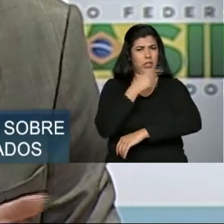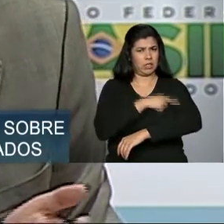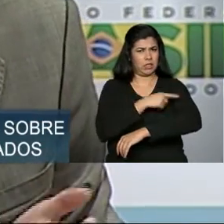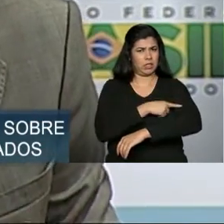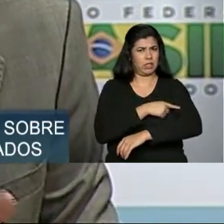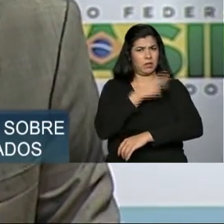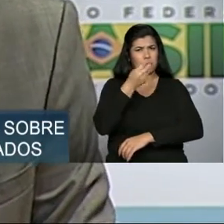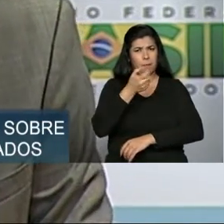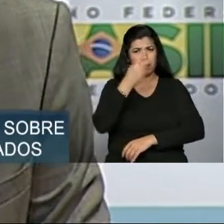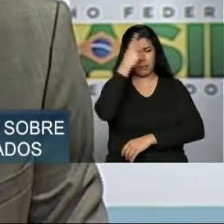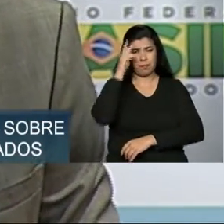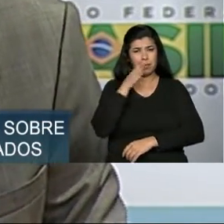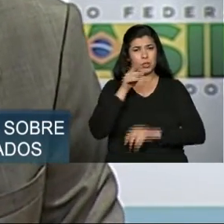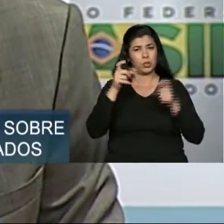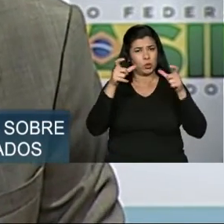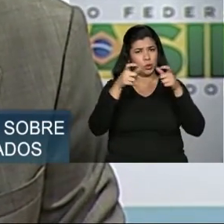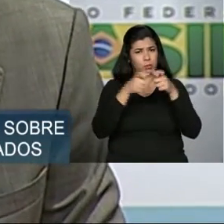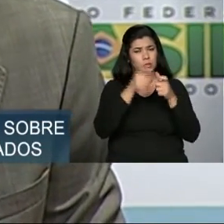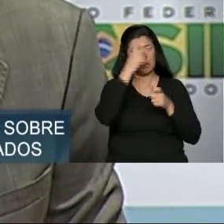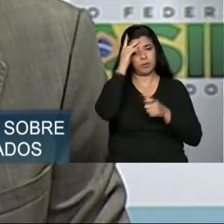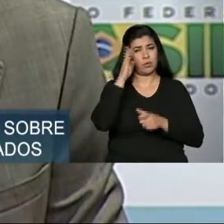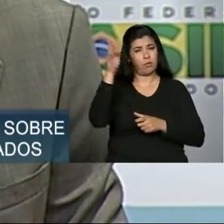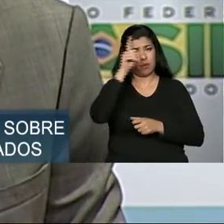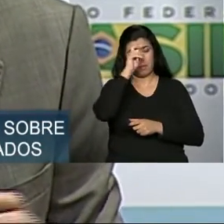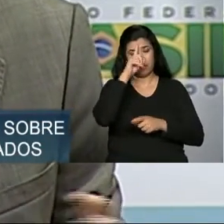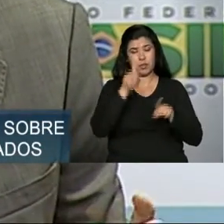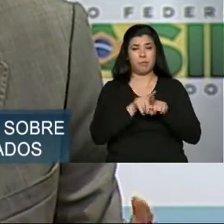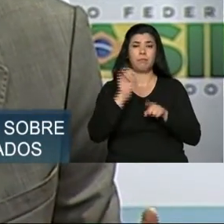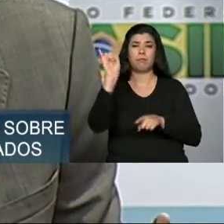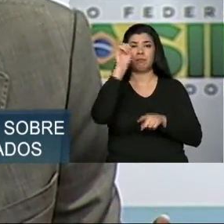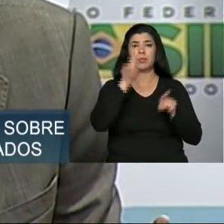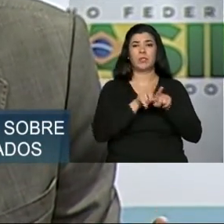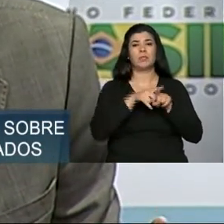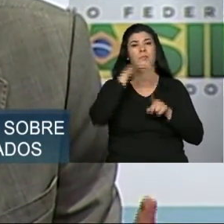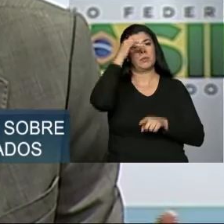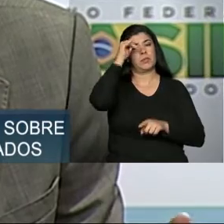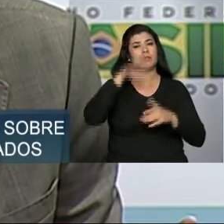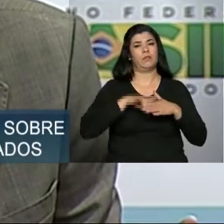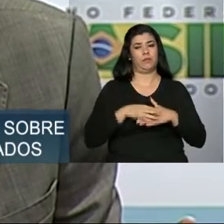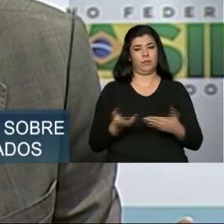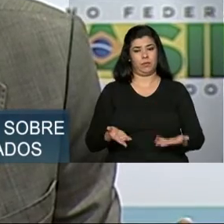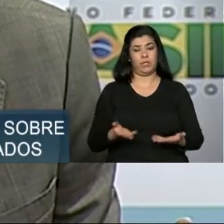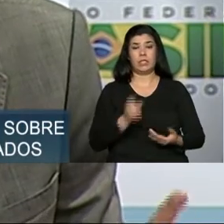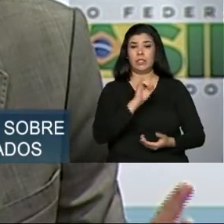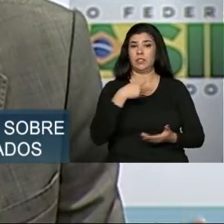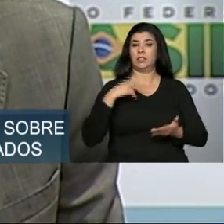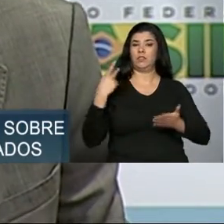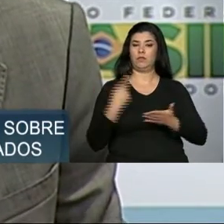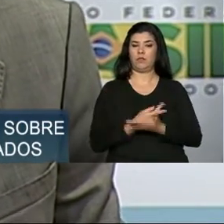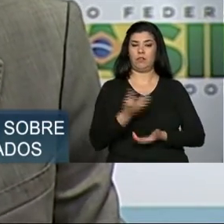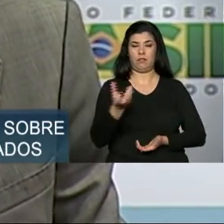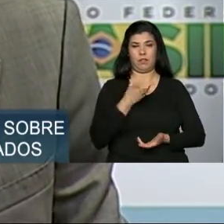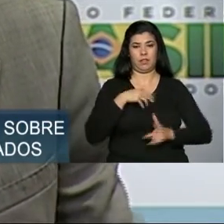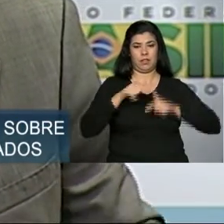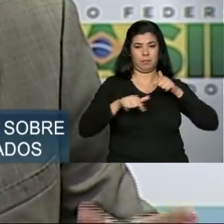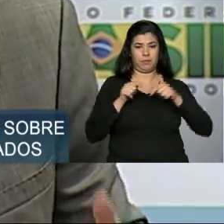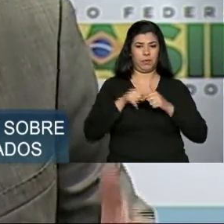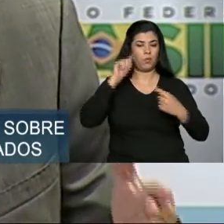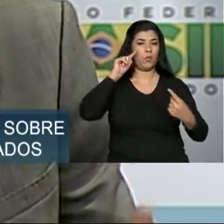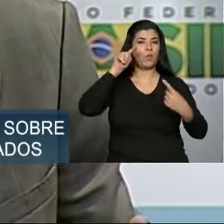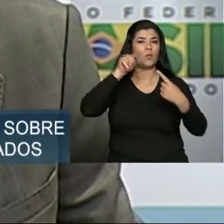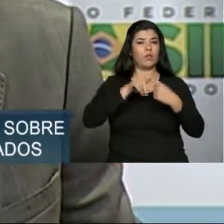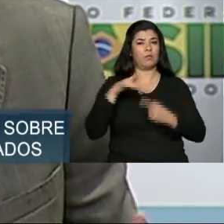Estamos internando menos, mas ainda é um componente muito importante. Então, se nós quisermos, de fato, trabalharmos com a perspectiva de que